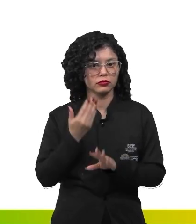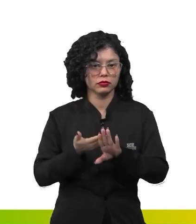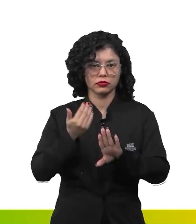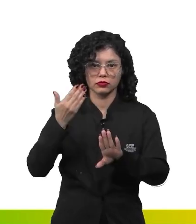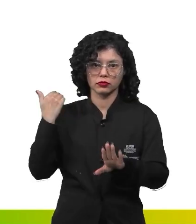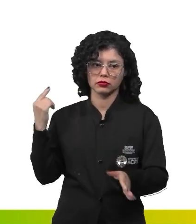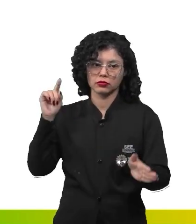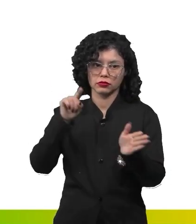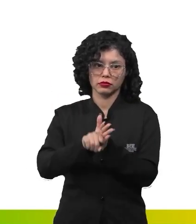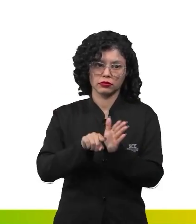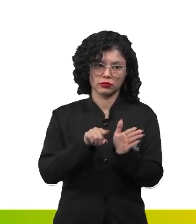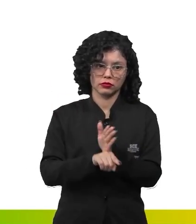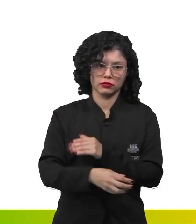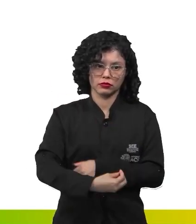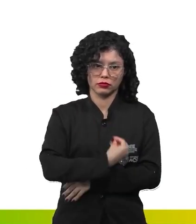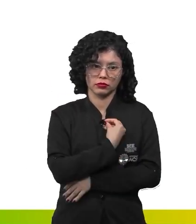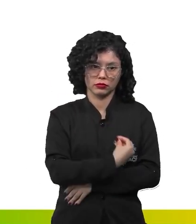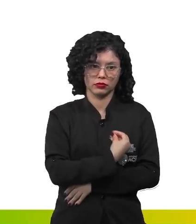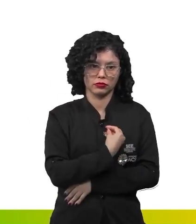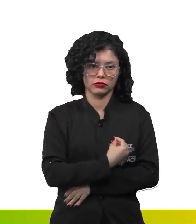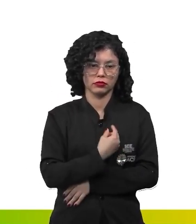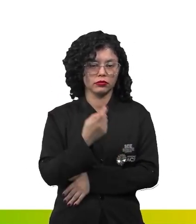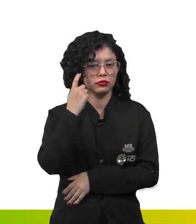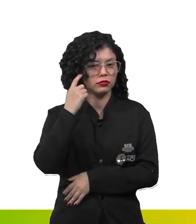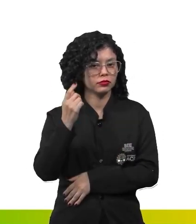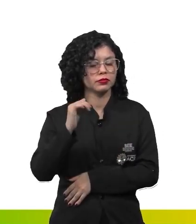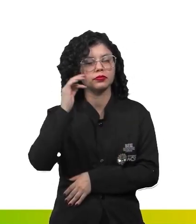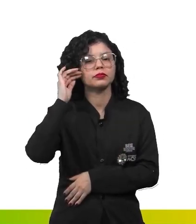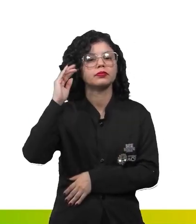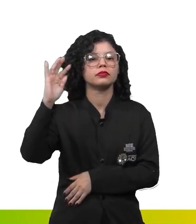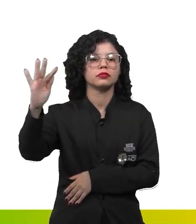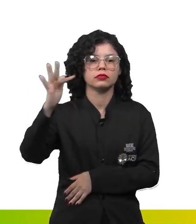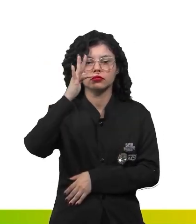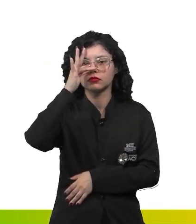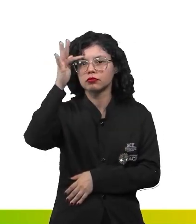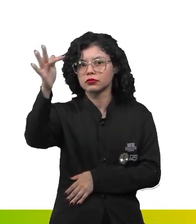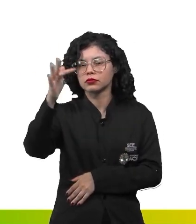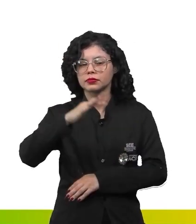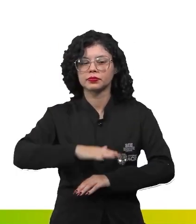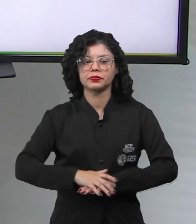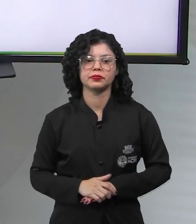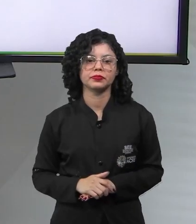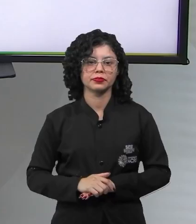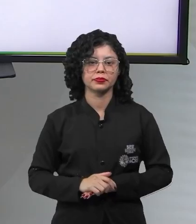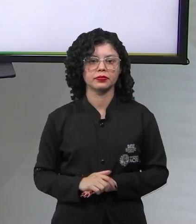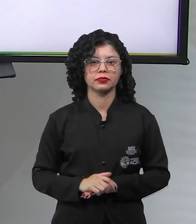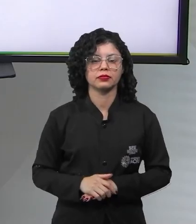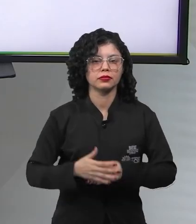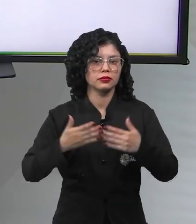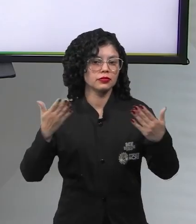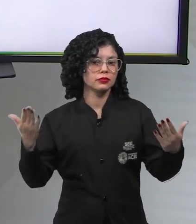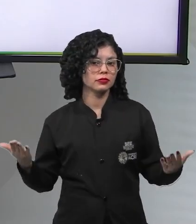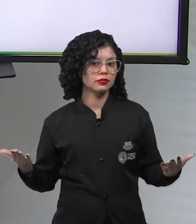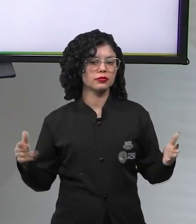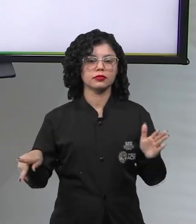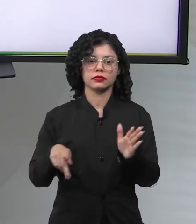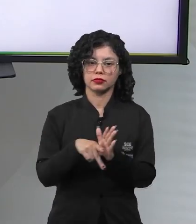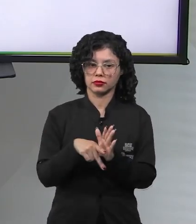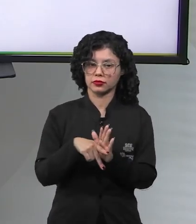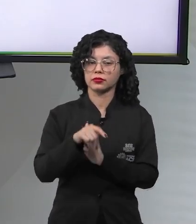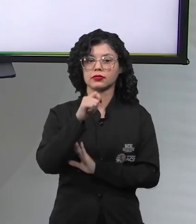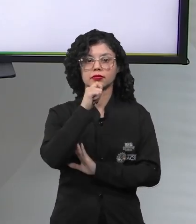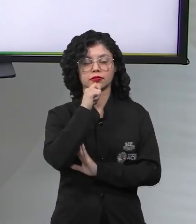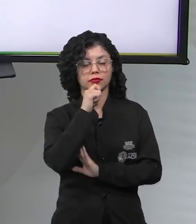entender o passado, questionar o presente e imaginar futuros, digamos assim, mais justos,